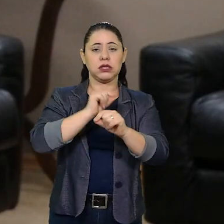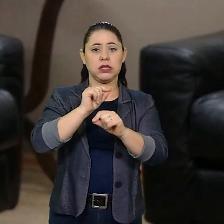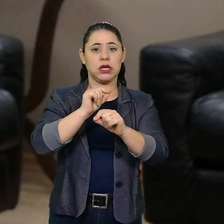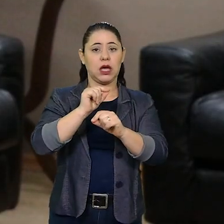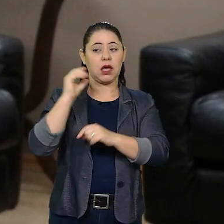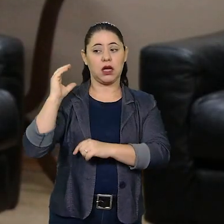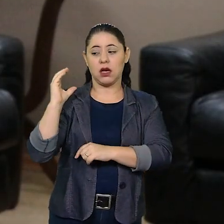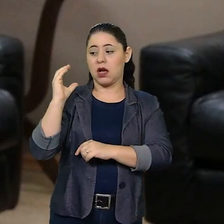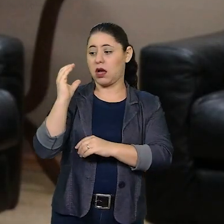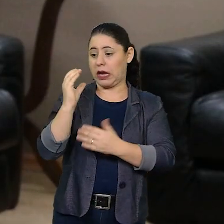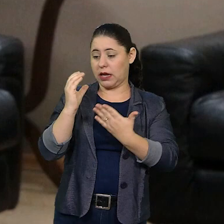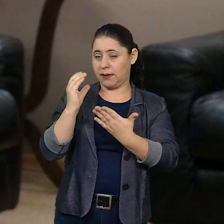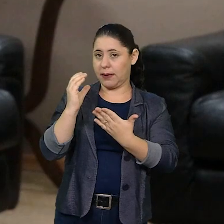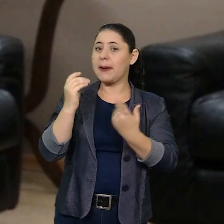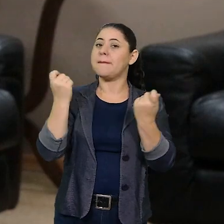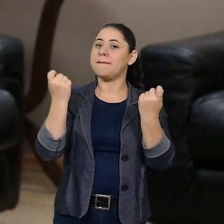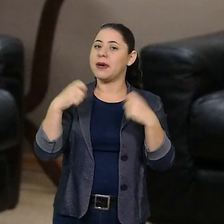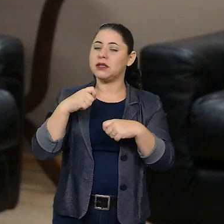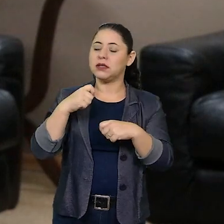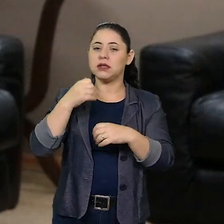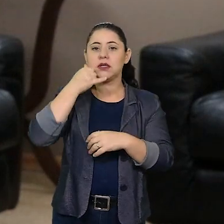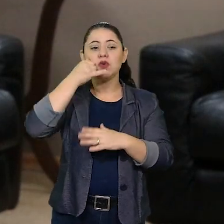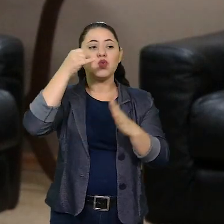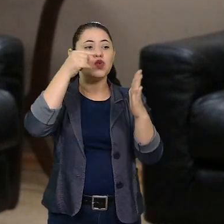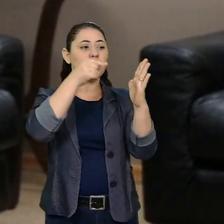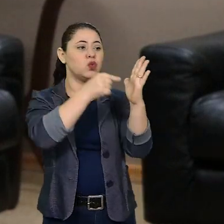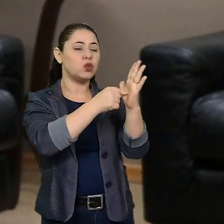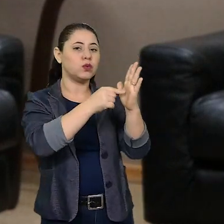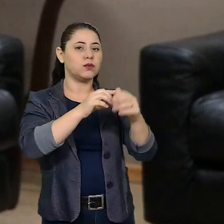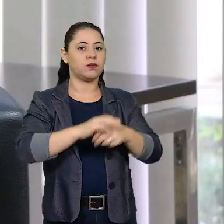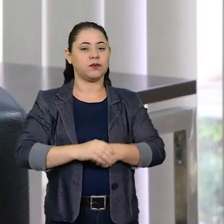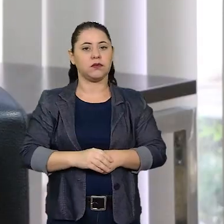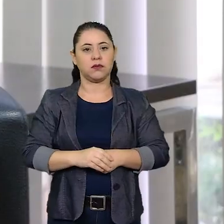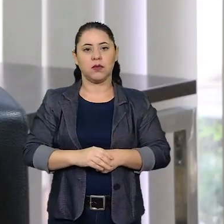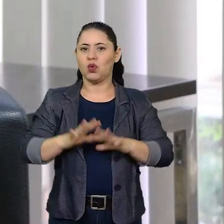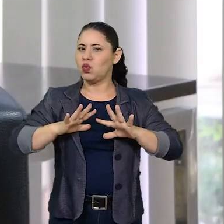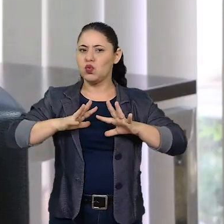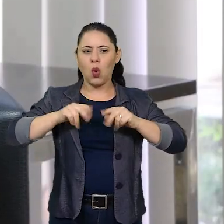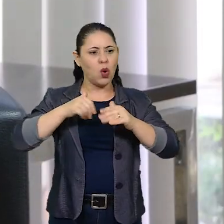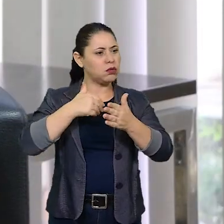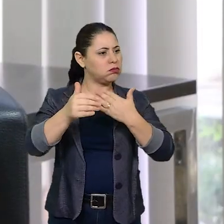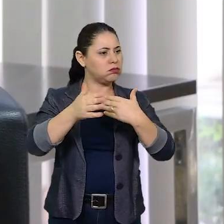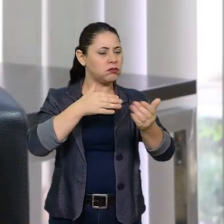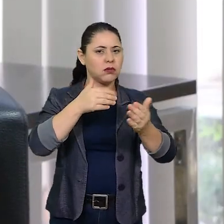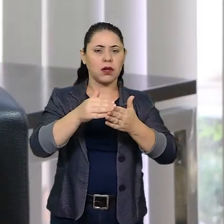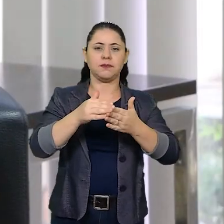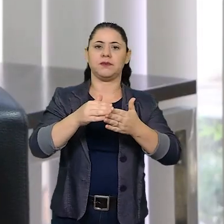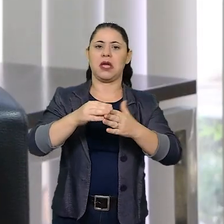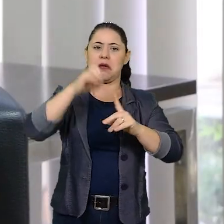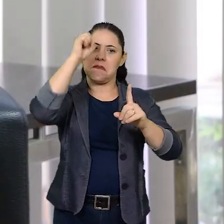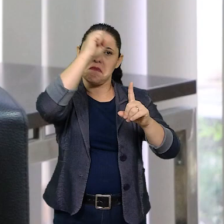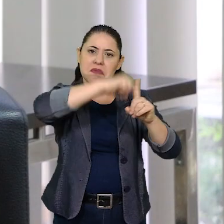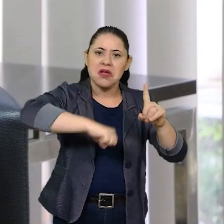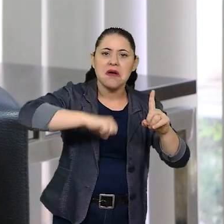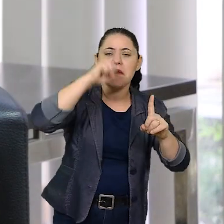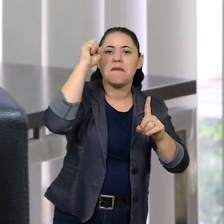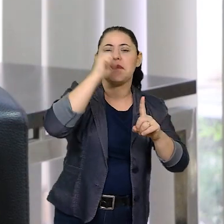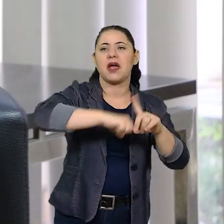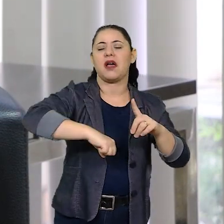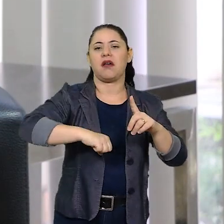são consideradas crimes e que devem ser denunciadas? Toda forma de agressão